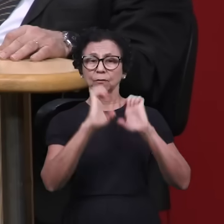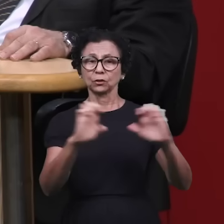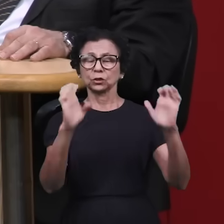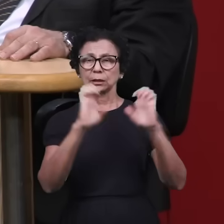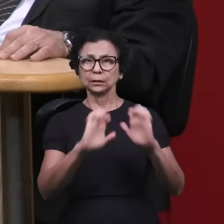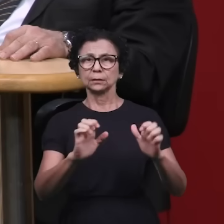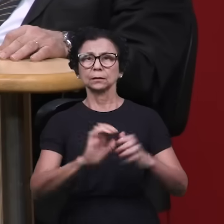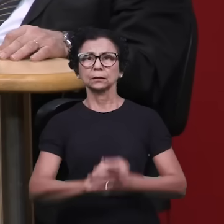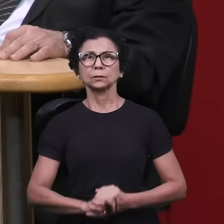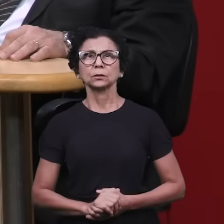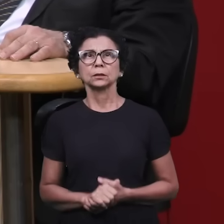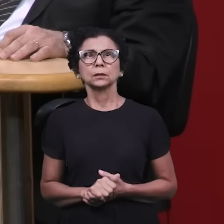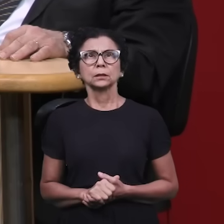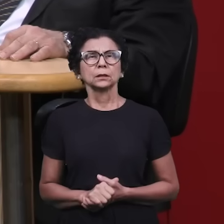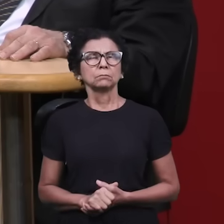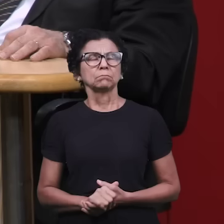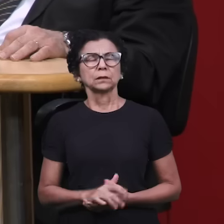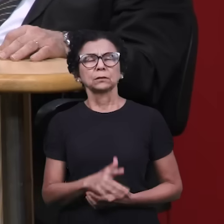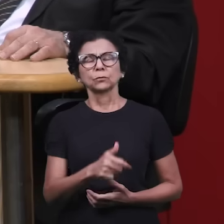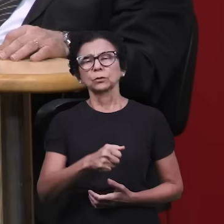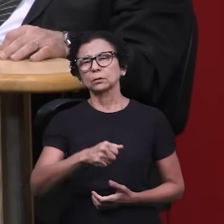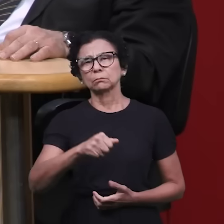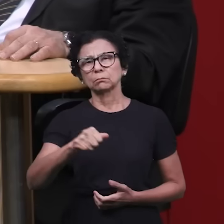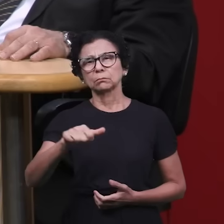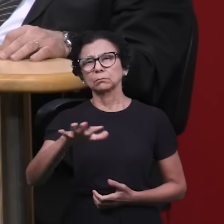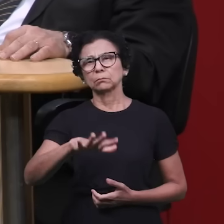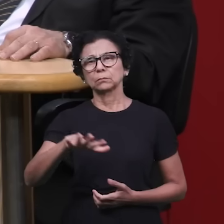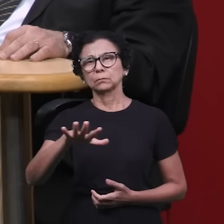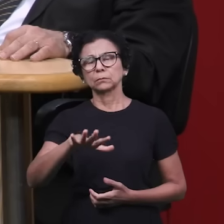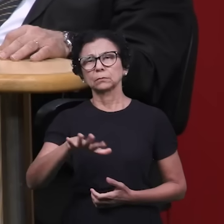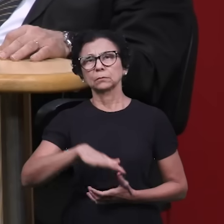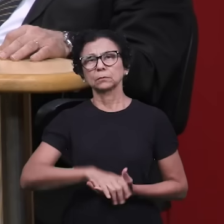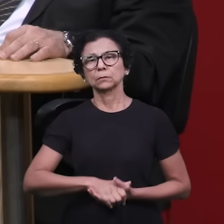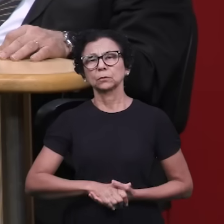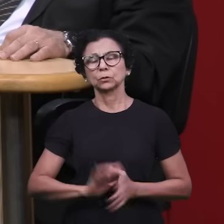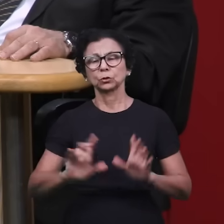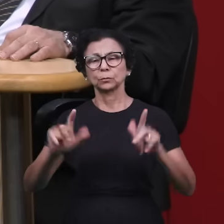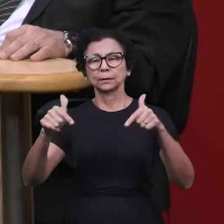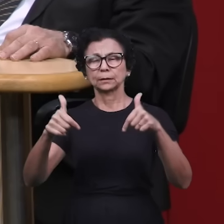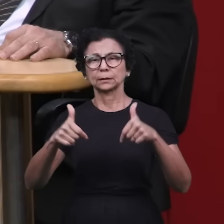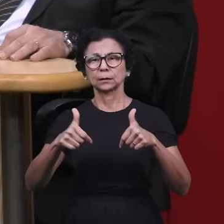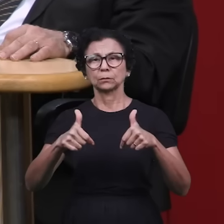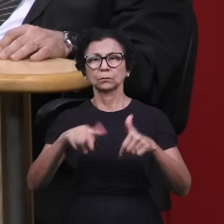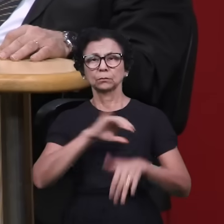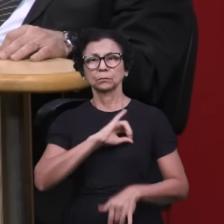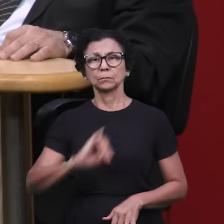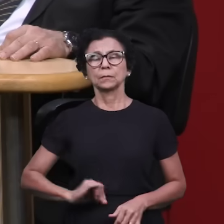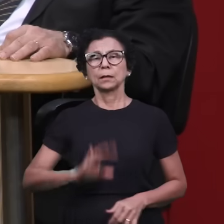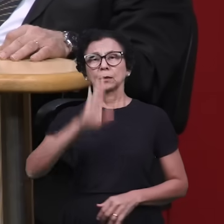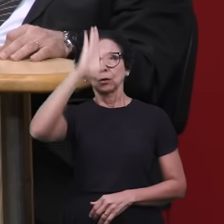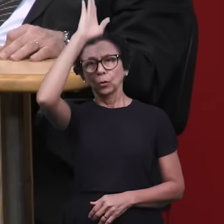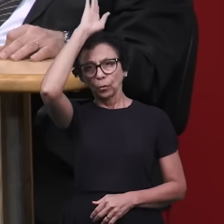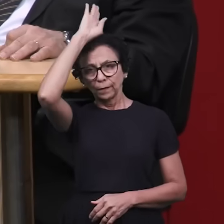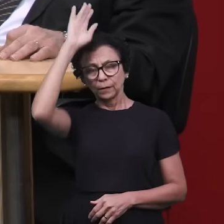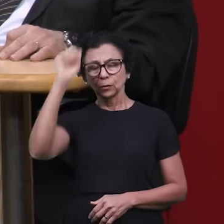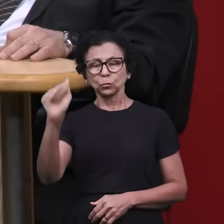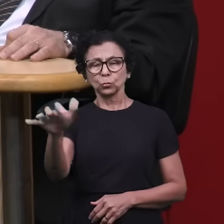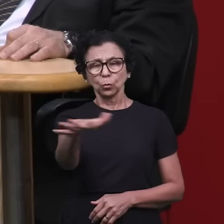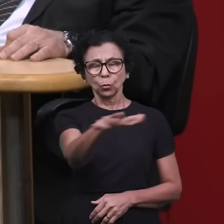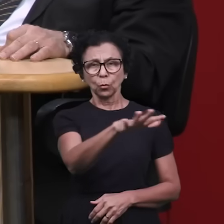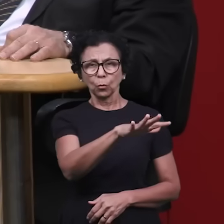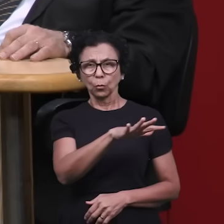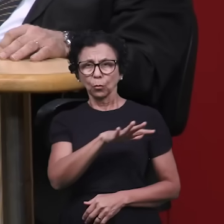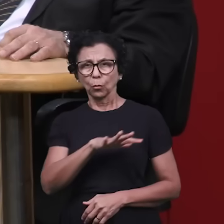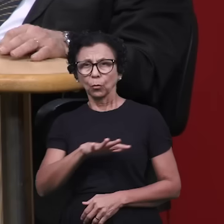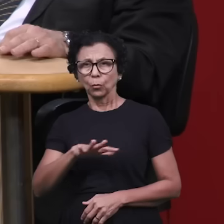até os nórdicos, a parte lá onde havia a ação do Império Romano, todos eles foram cristianizados